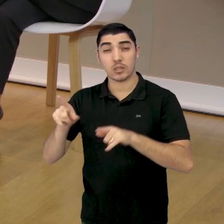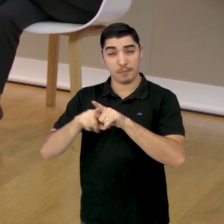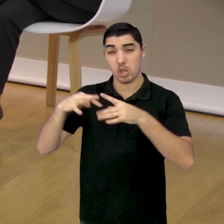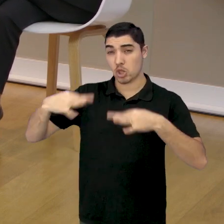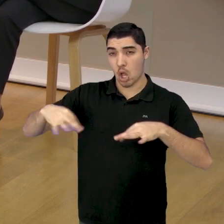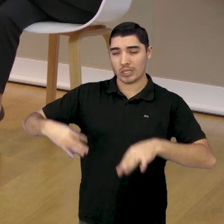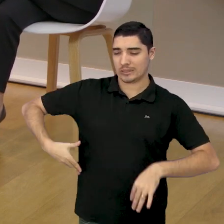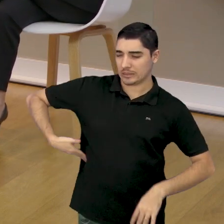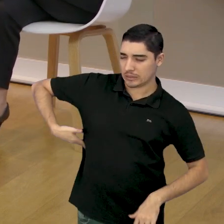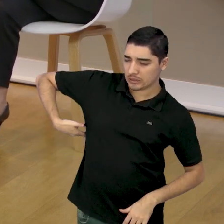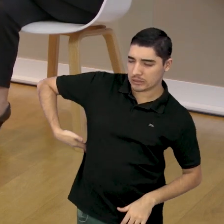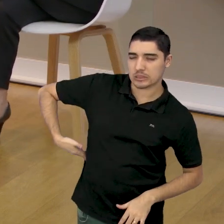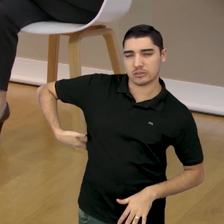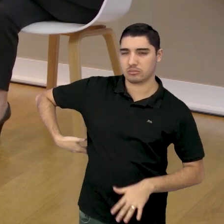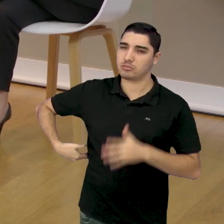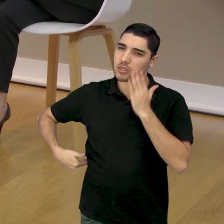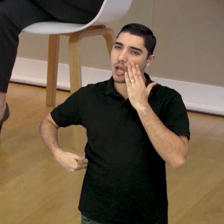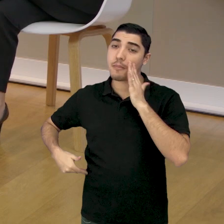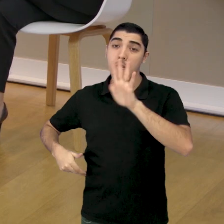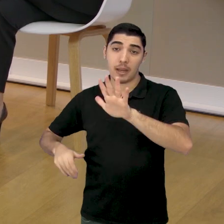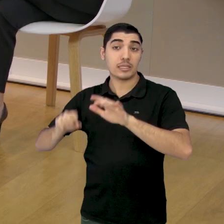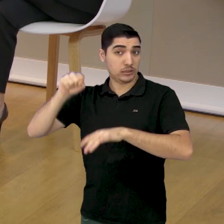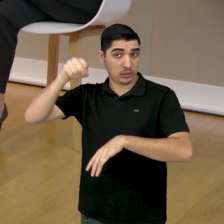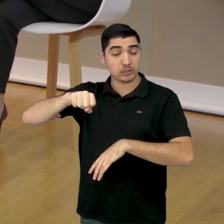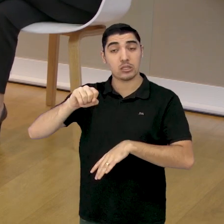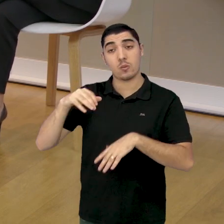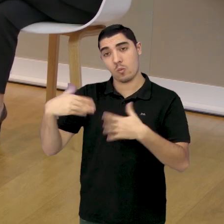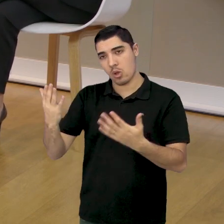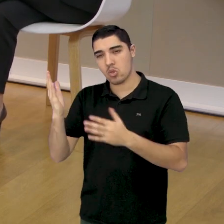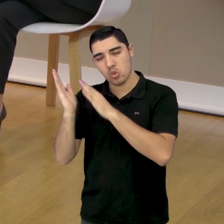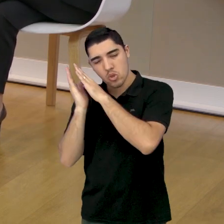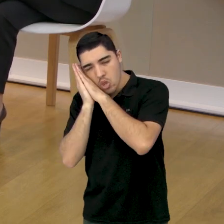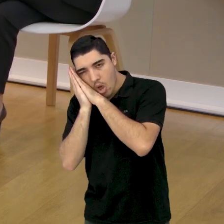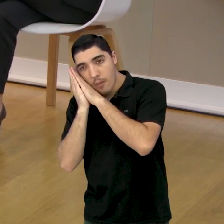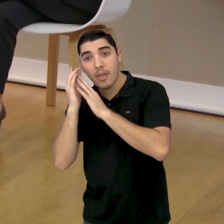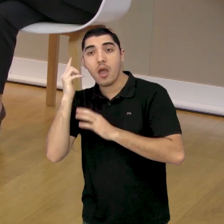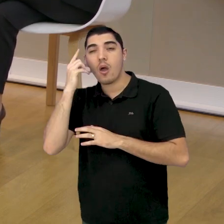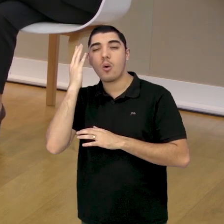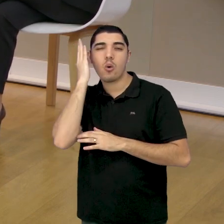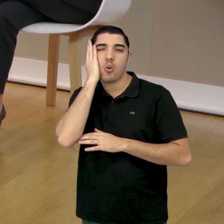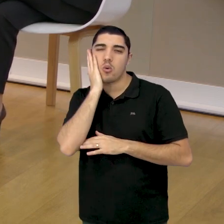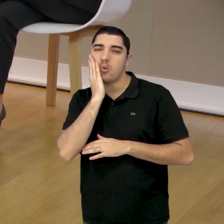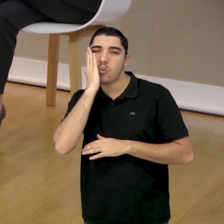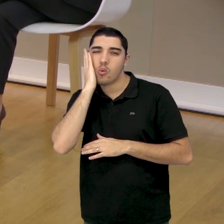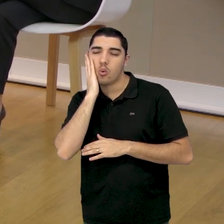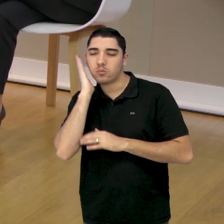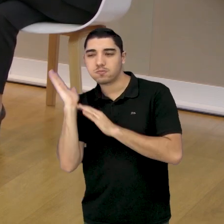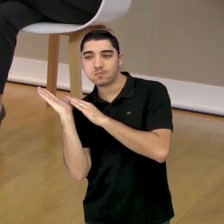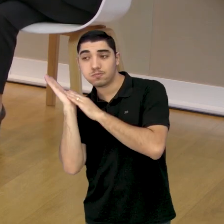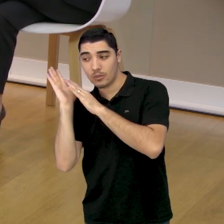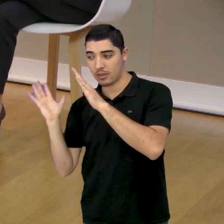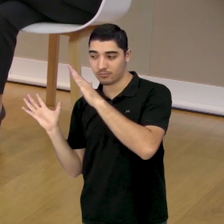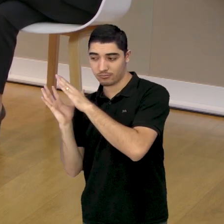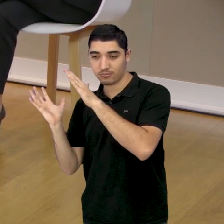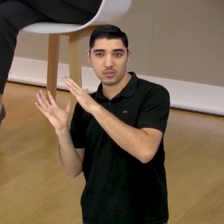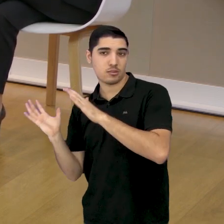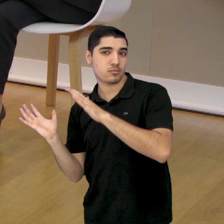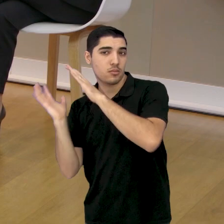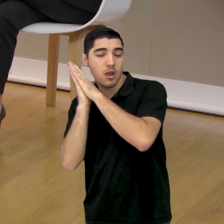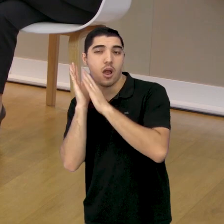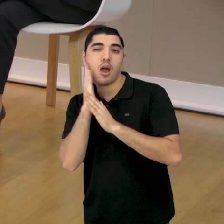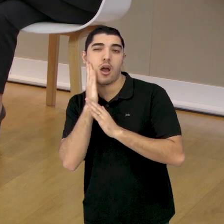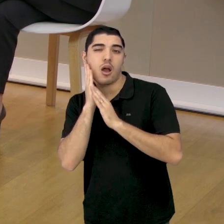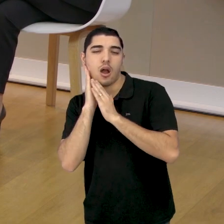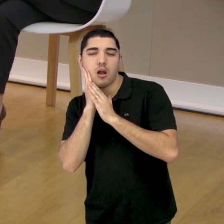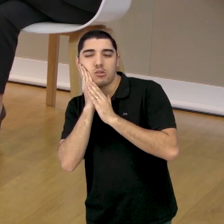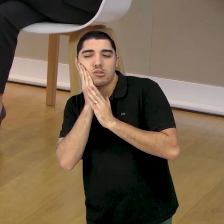dores na coluna e a gente não quer isso. Mas sim, quando a gente dorme, né, quando a gente traciona o rosto no travesseiro, acaba amassando, né,